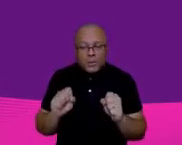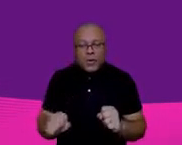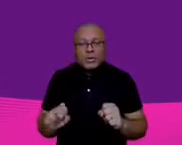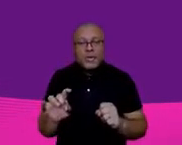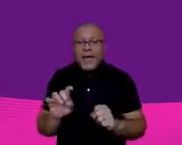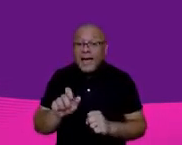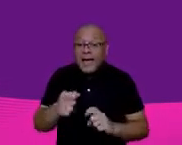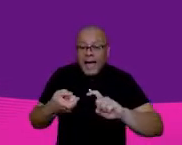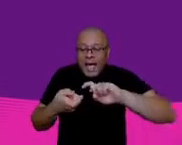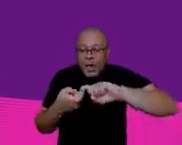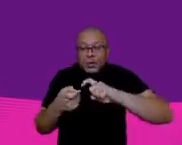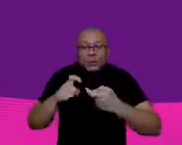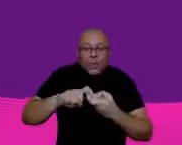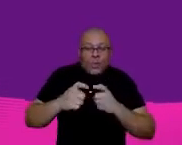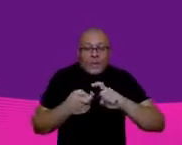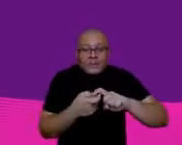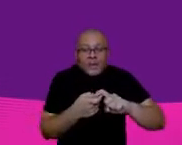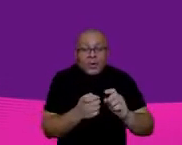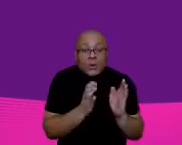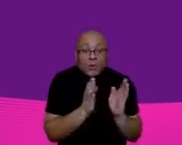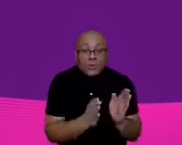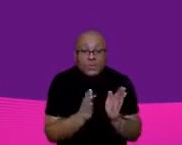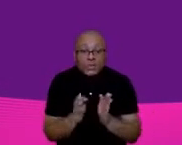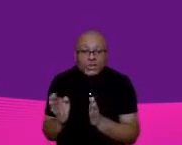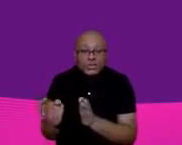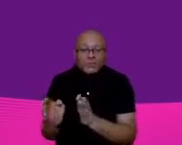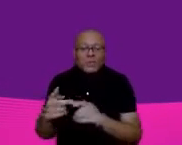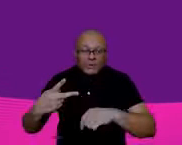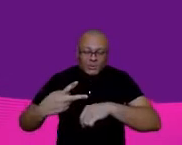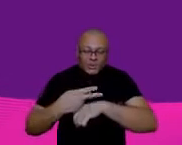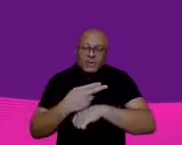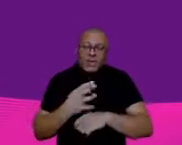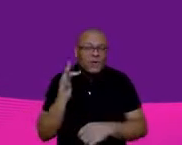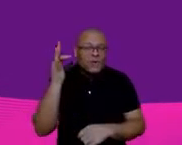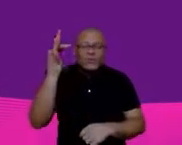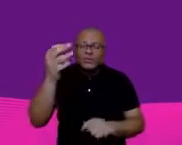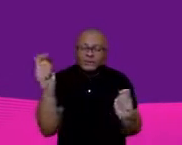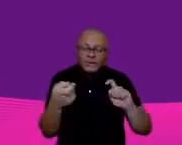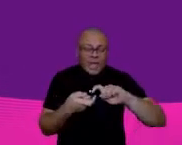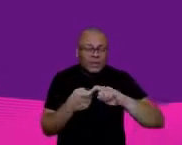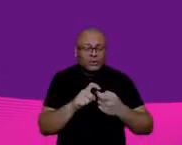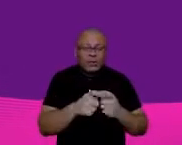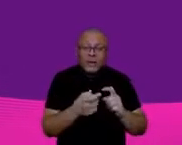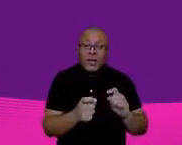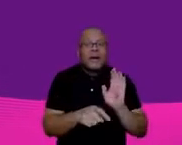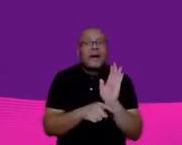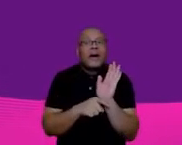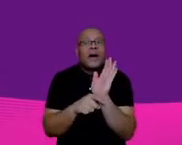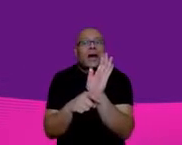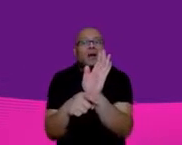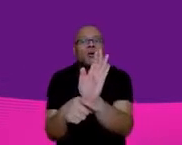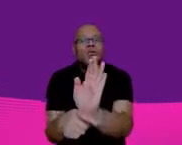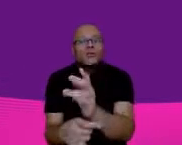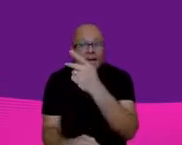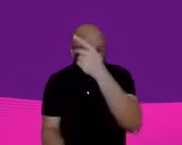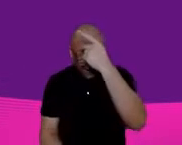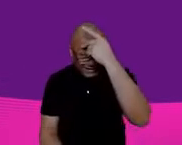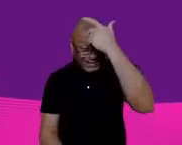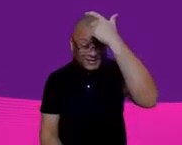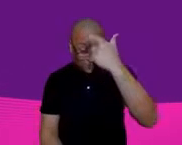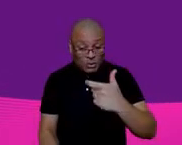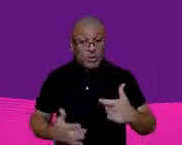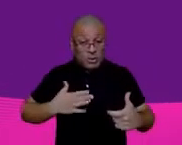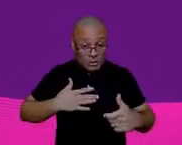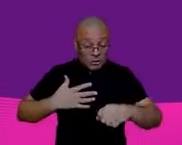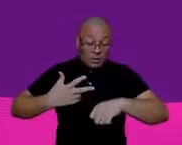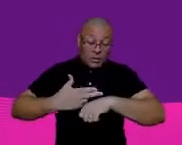de muitas partes do procedimento, e esse é o futuro. Isso ajuda as pessoas, para os cirurgiões que têm um monte de coisa